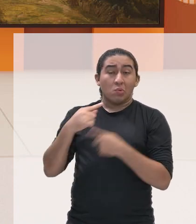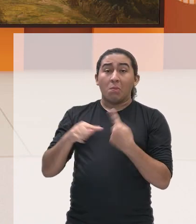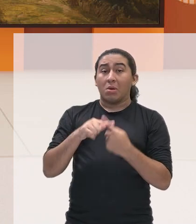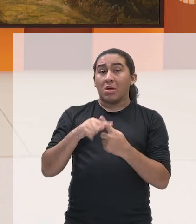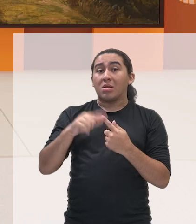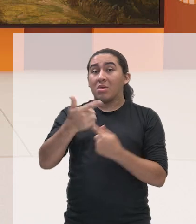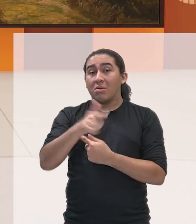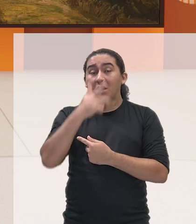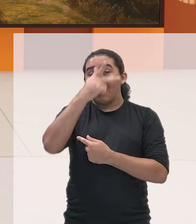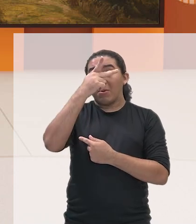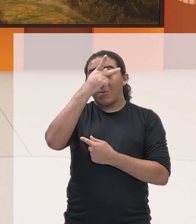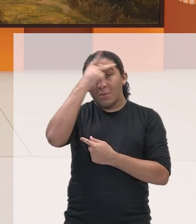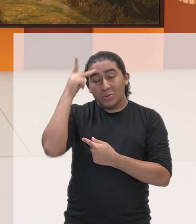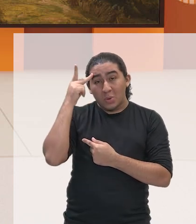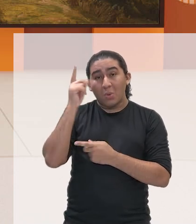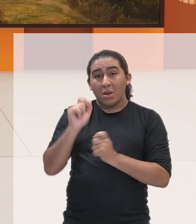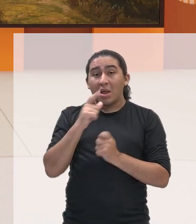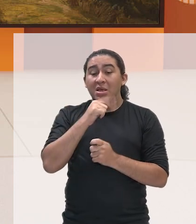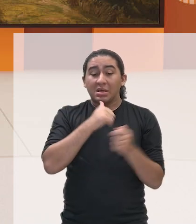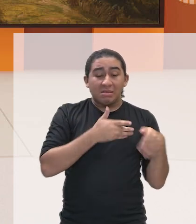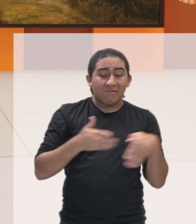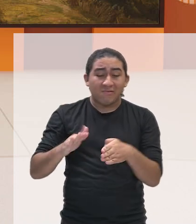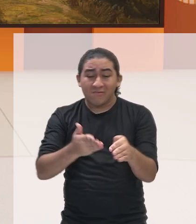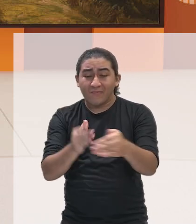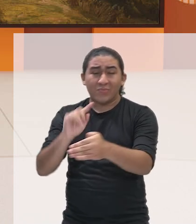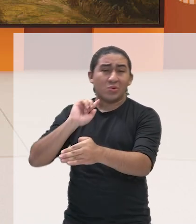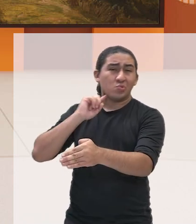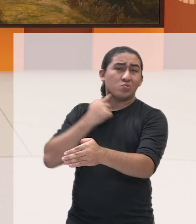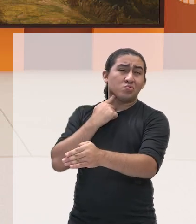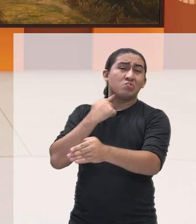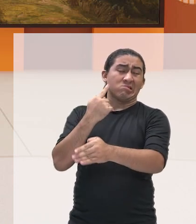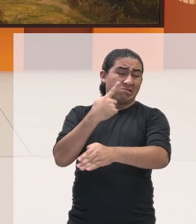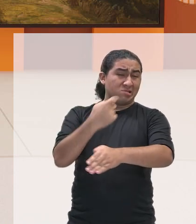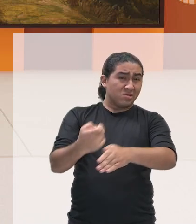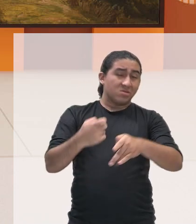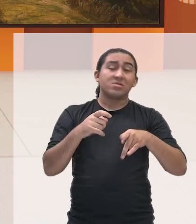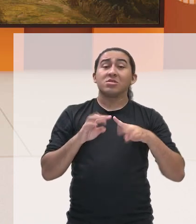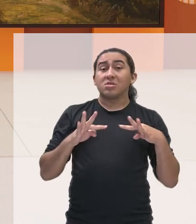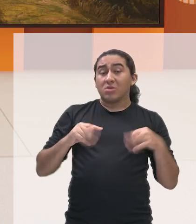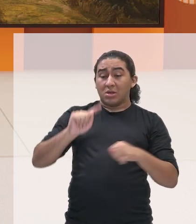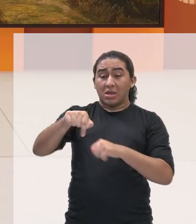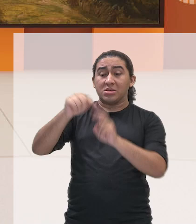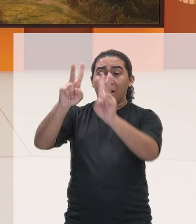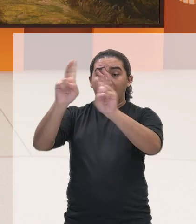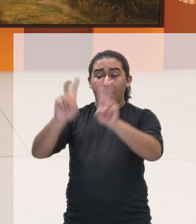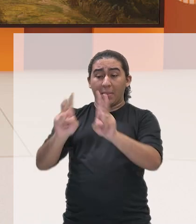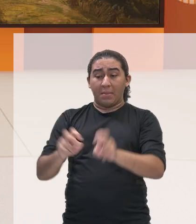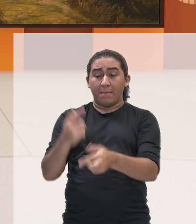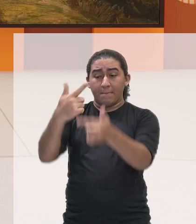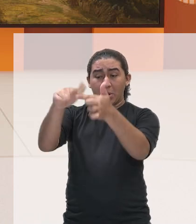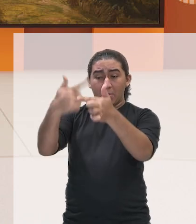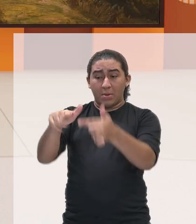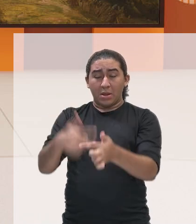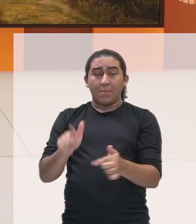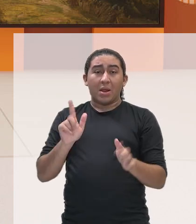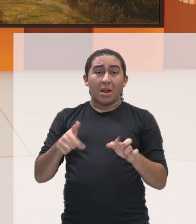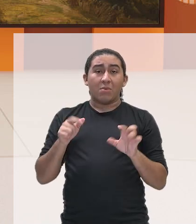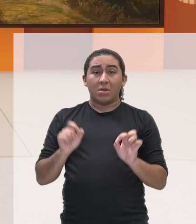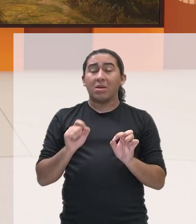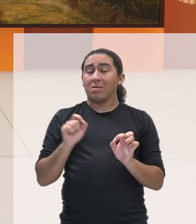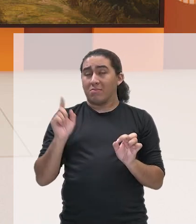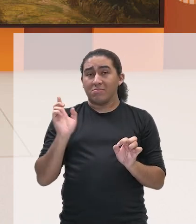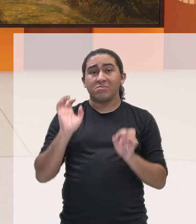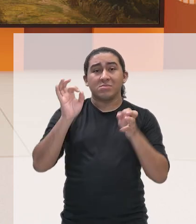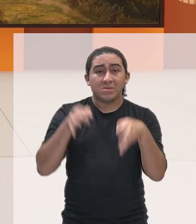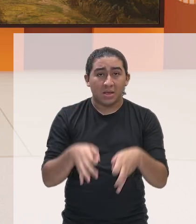cidade, os rios estão poluídos, então todas essas questões foram